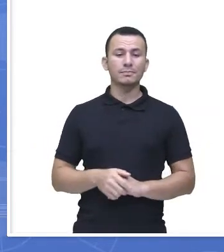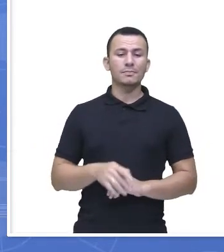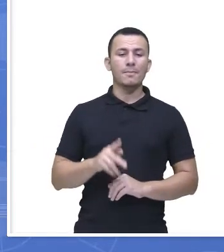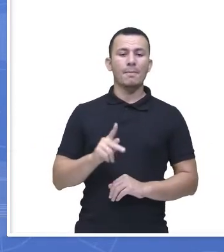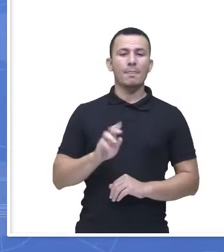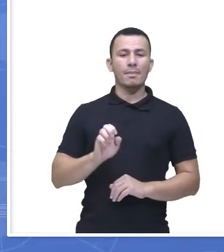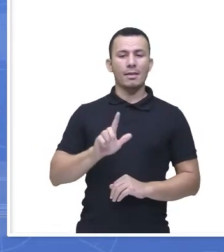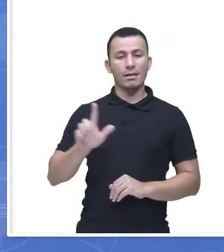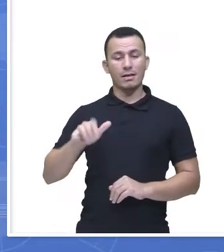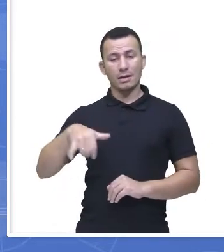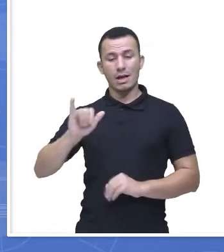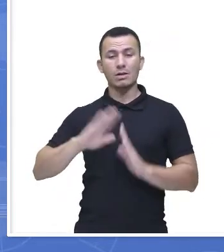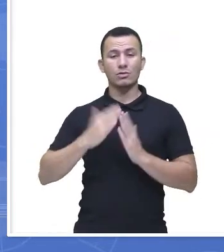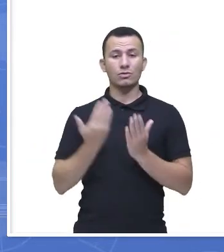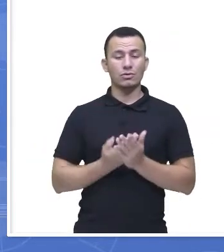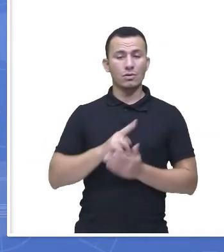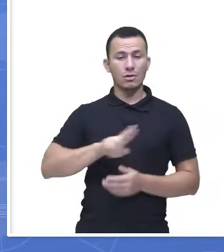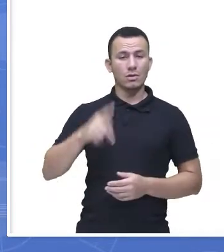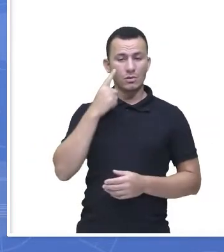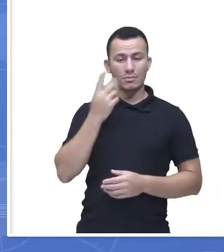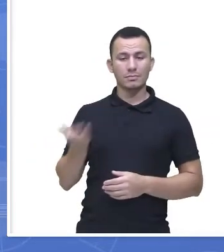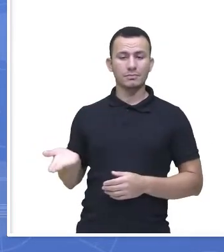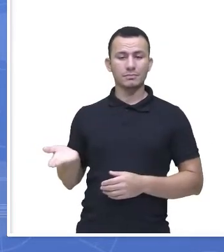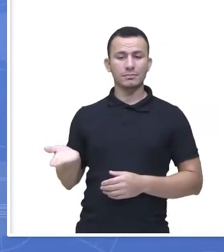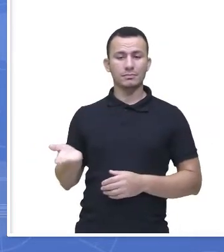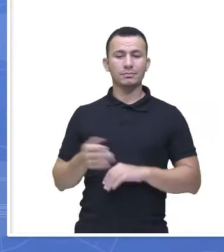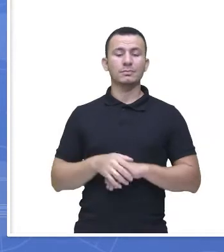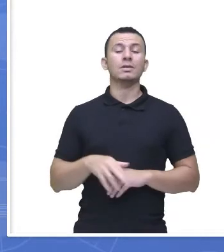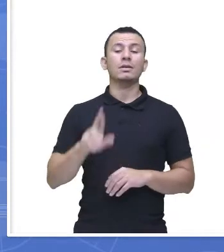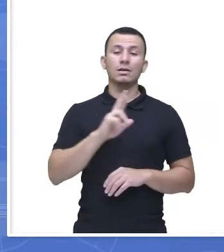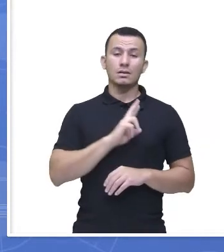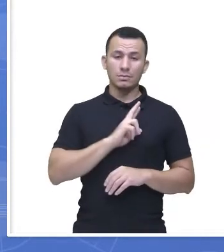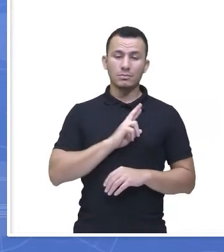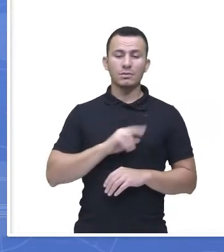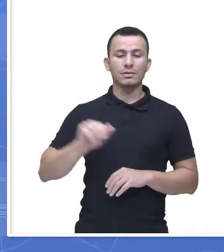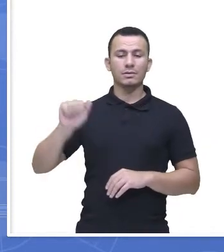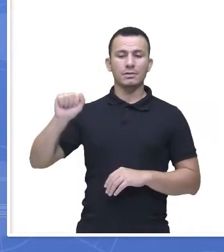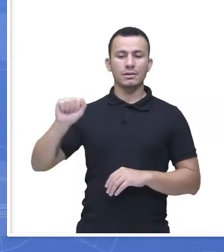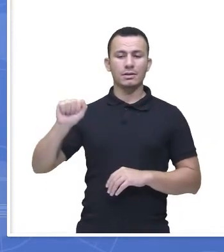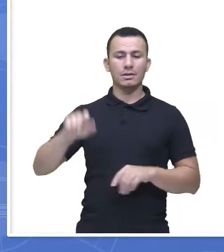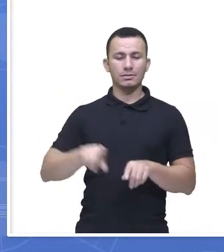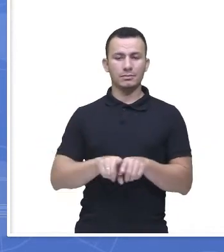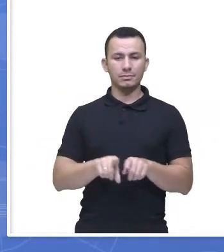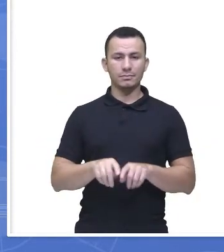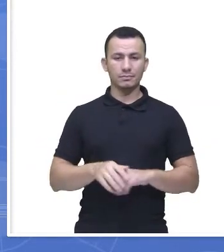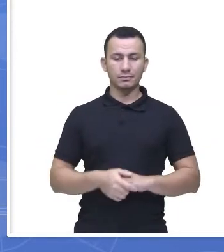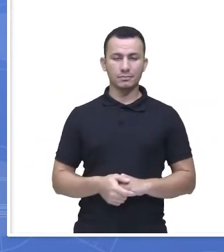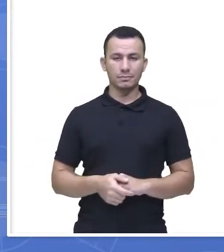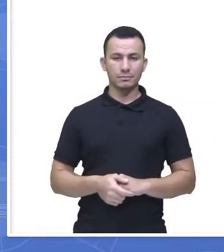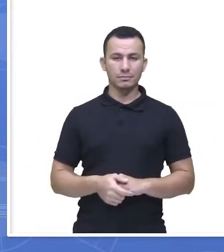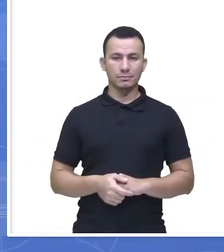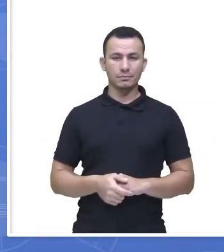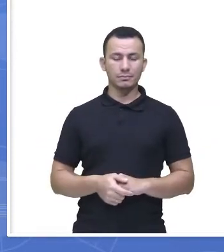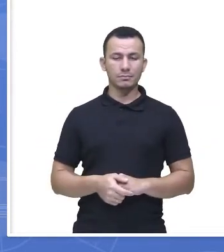Vamos para o comando da questão? São exemplos de patrimônio cultural, olha aí, patrimônio